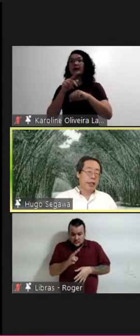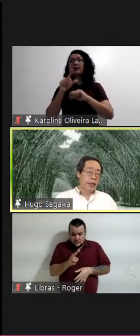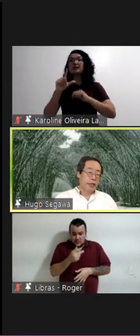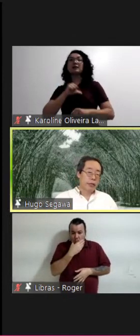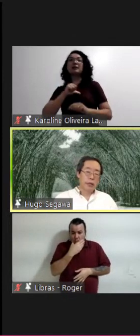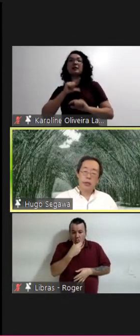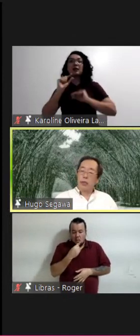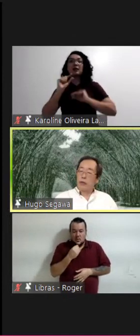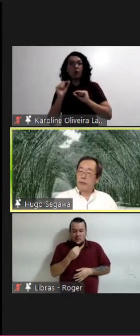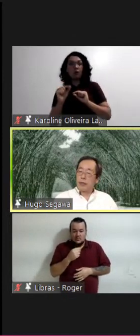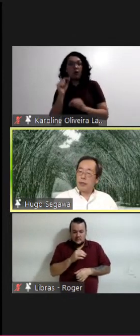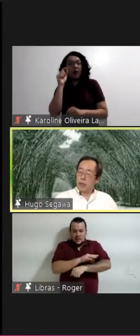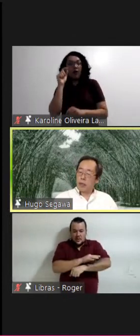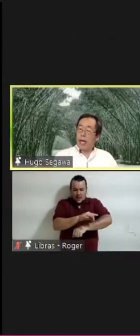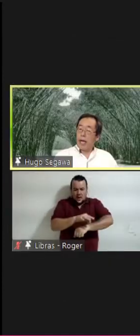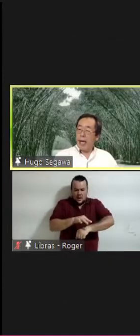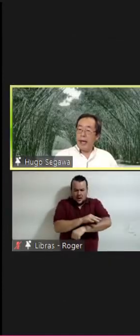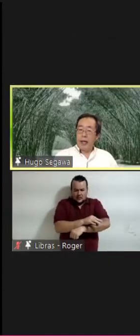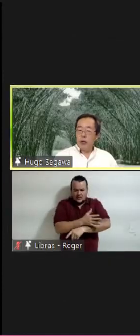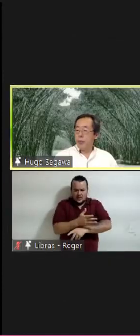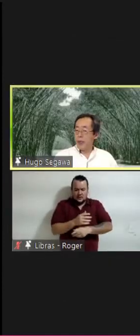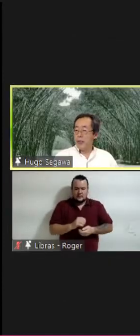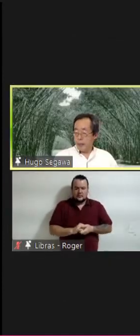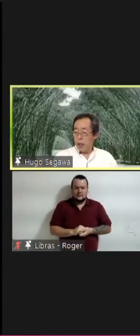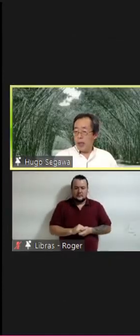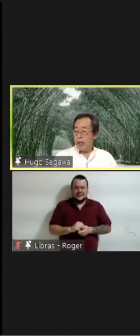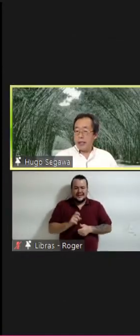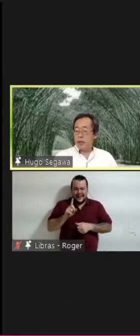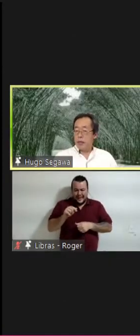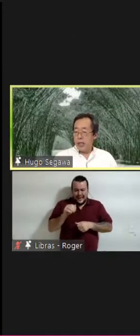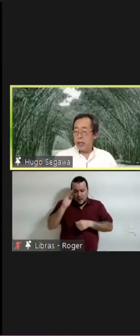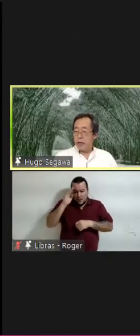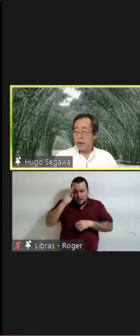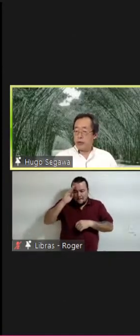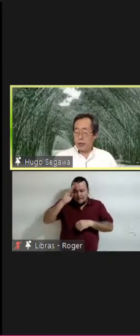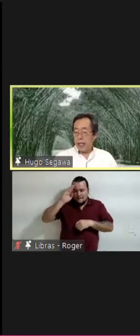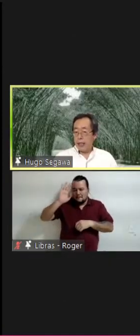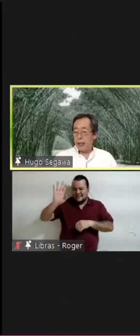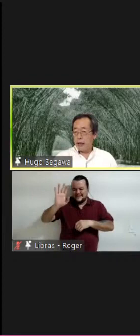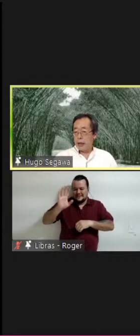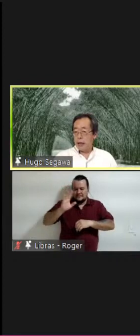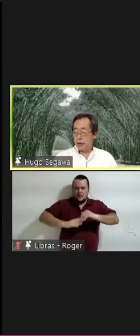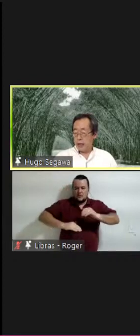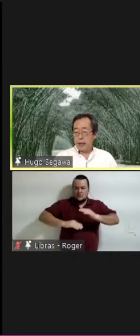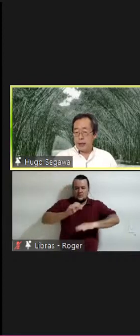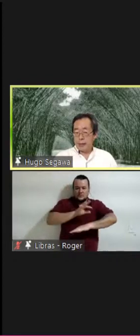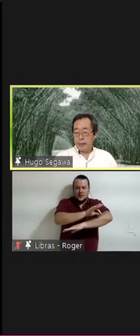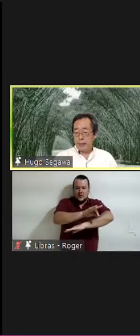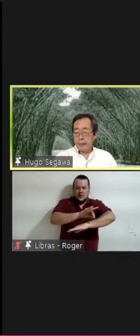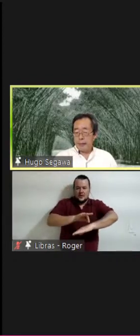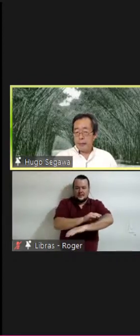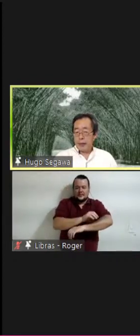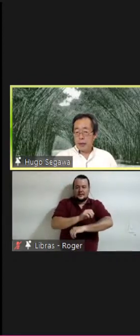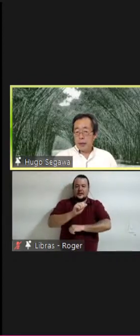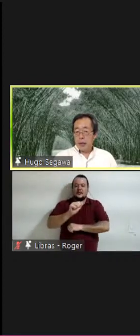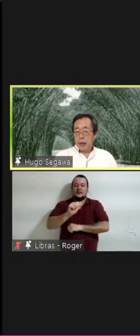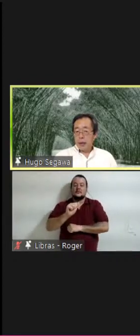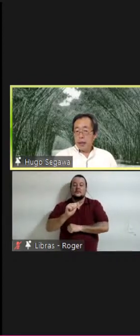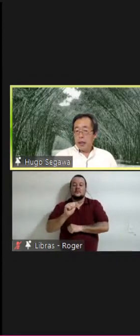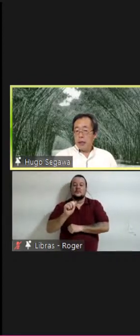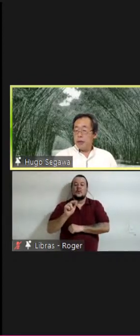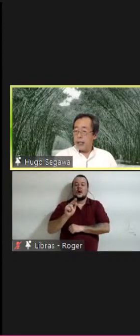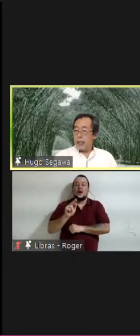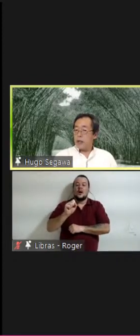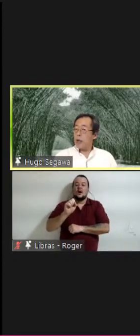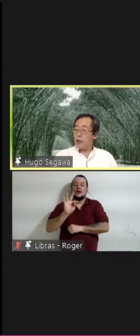um arquiteto, talvez, não, é o principal arquiteto moderno da Austrália, Seidler.